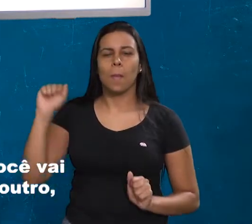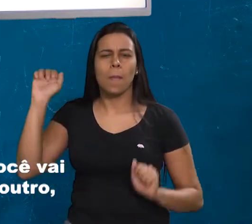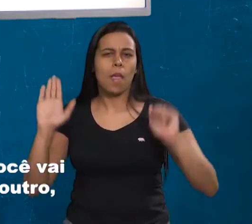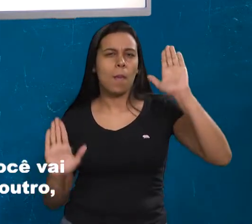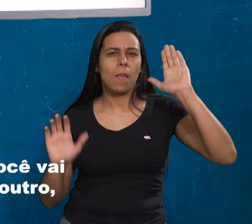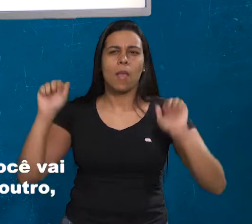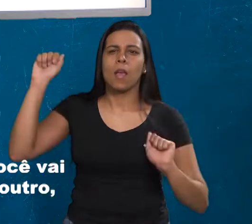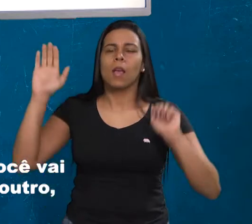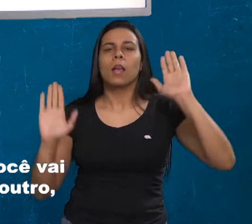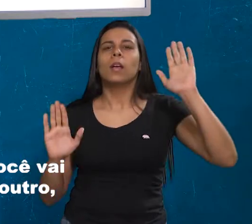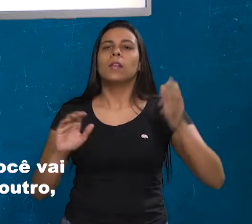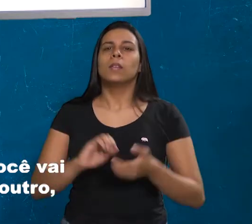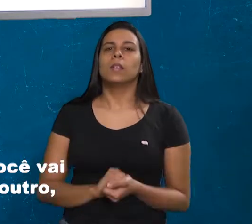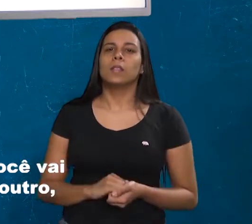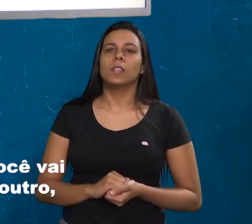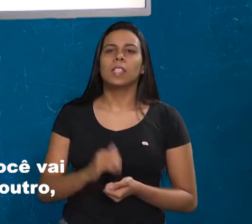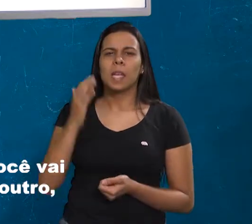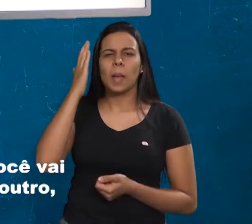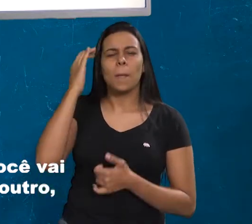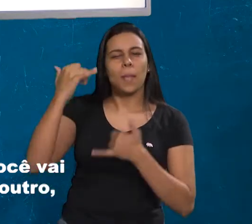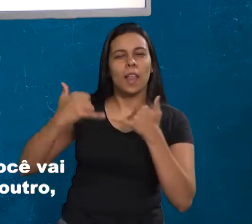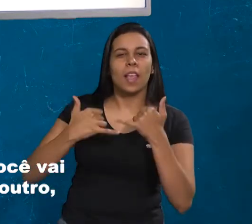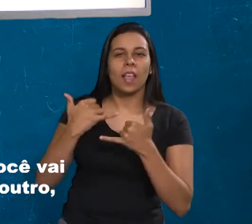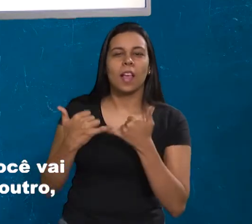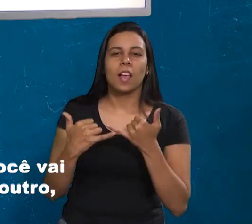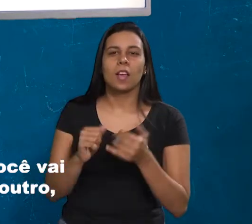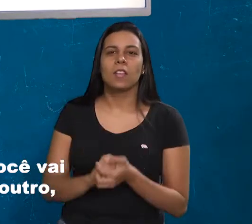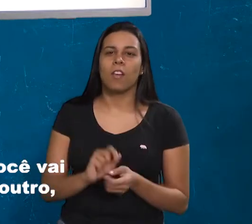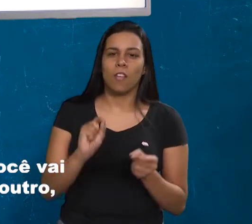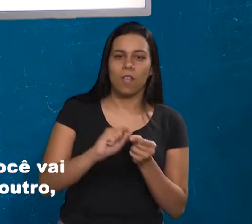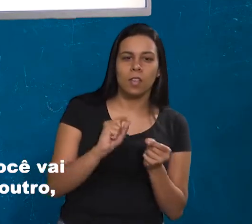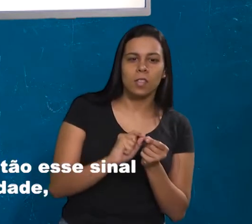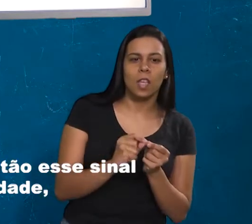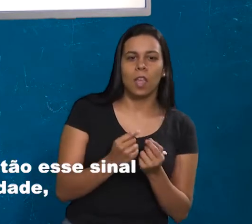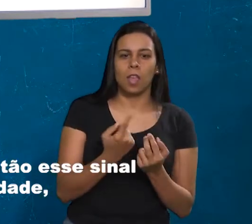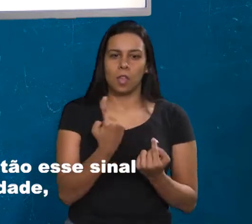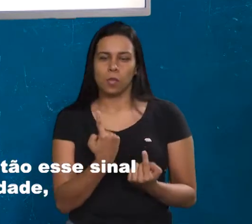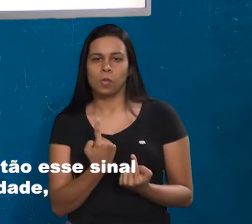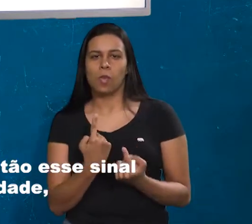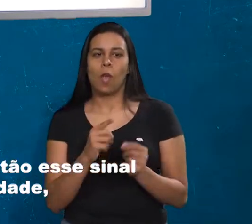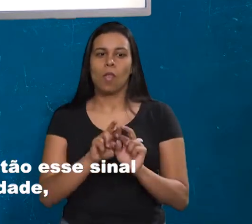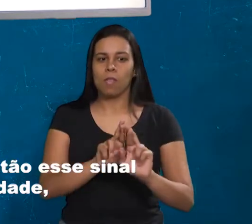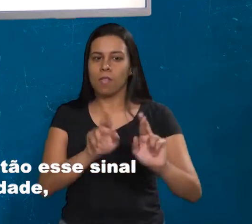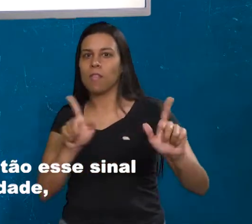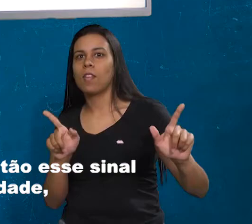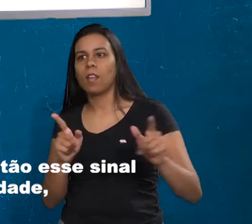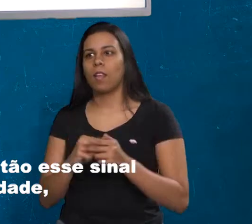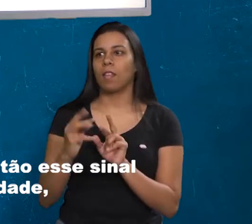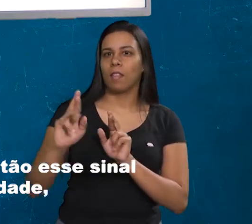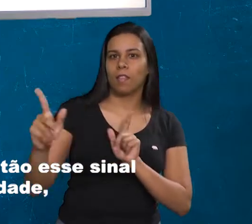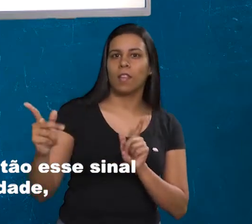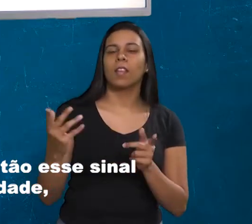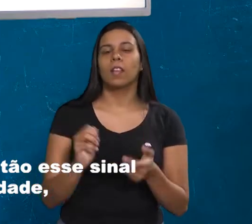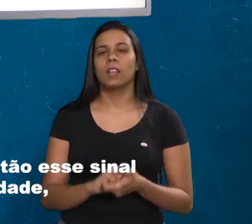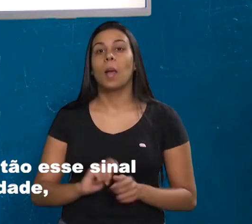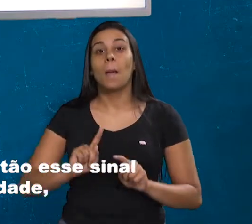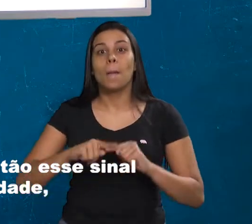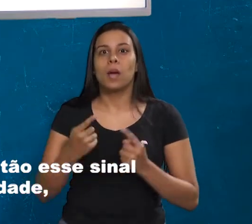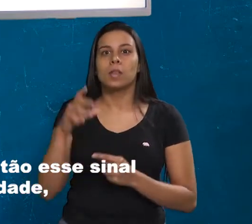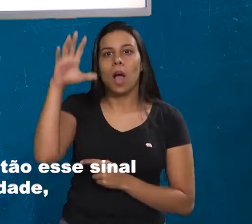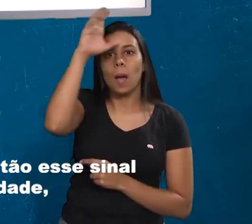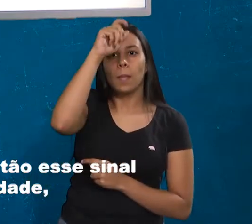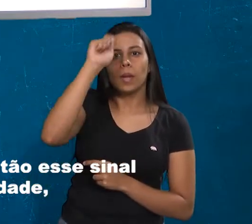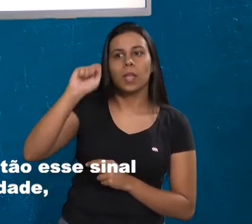gente normalmente brinca, então você vai fazer de um jeito, seu amigo vai fazer de outro, mas aí quando for para aprender o sinal de